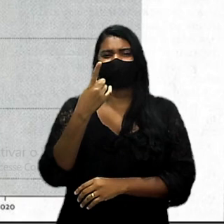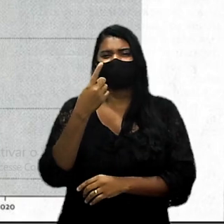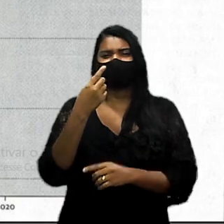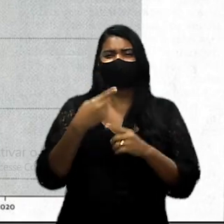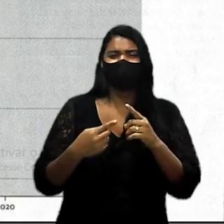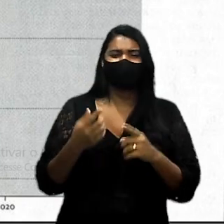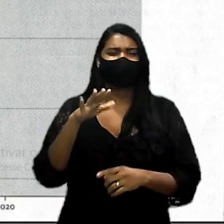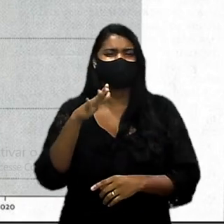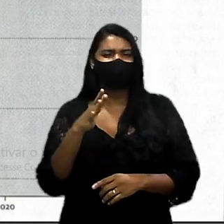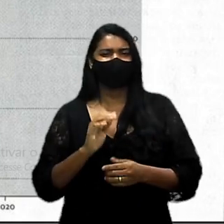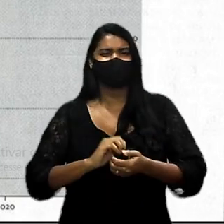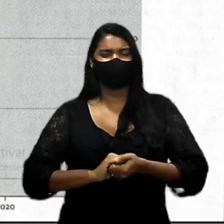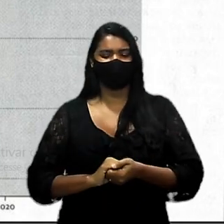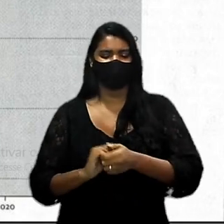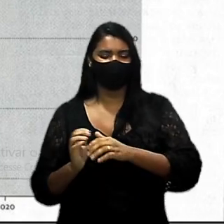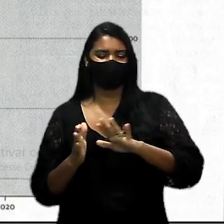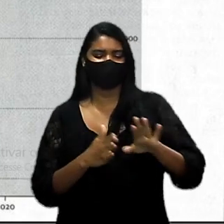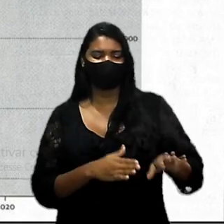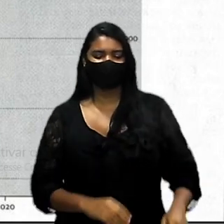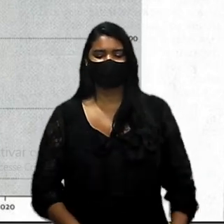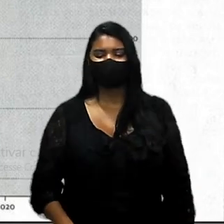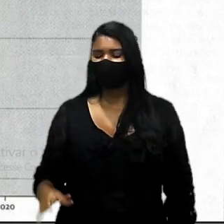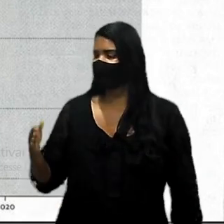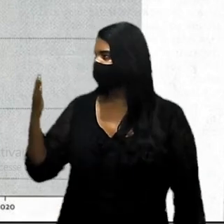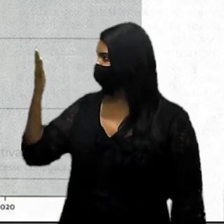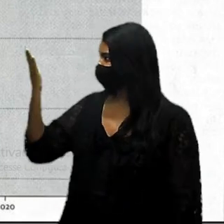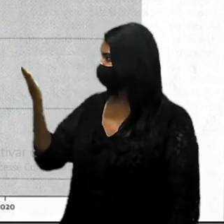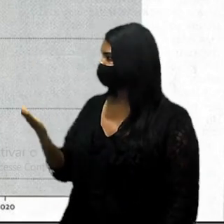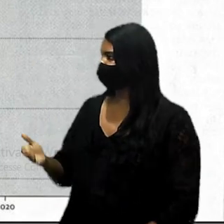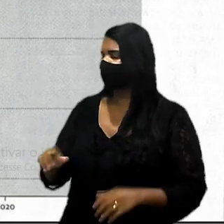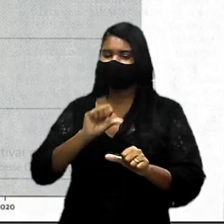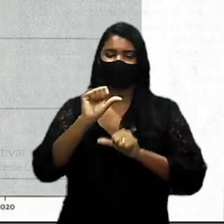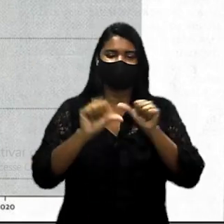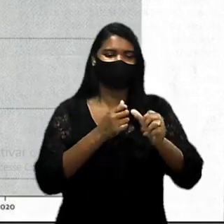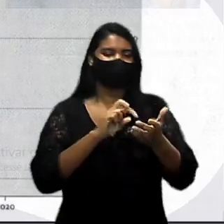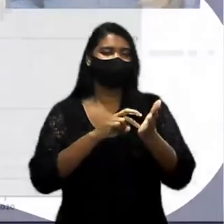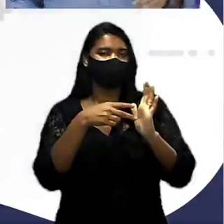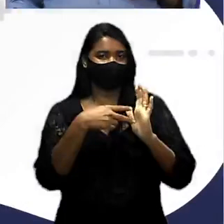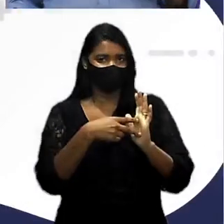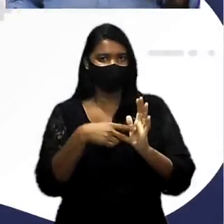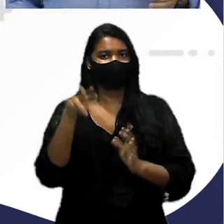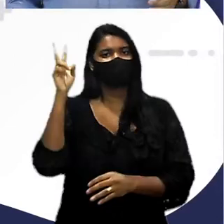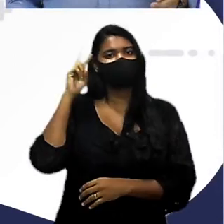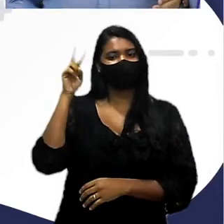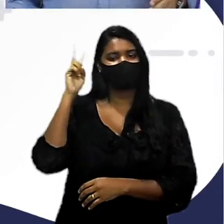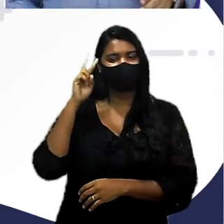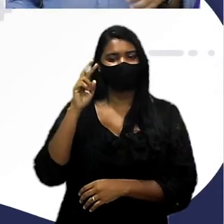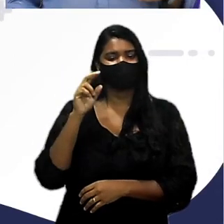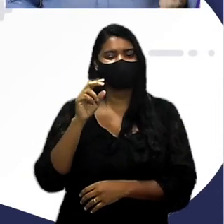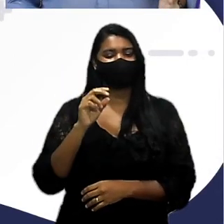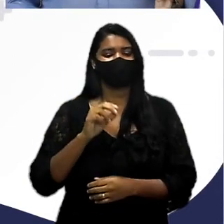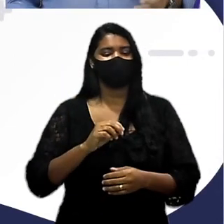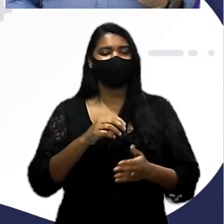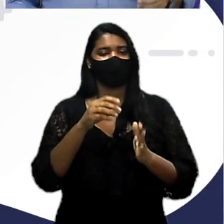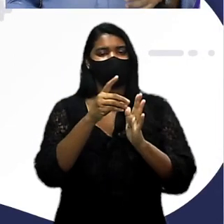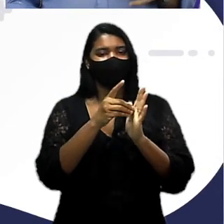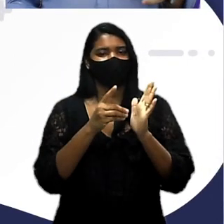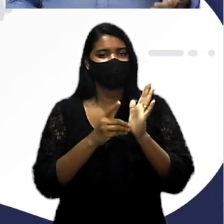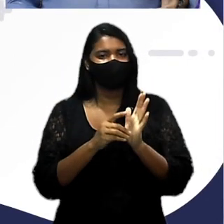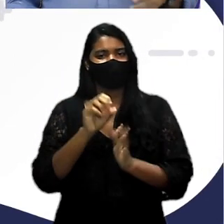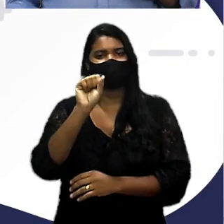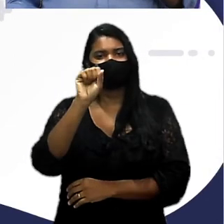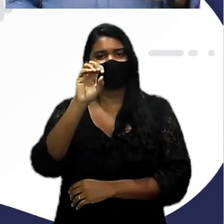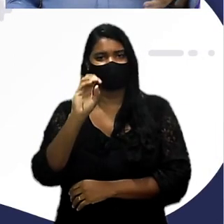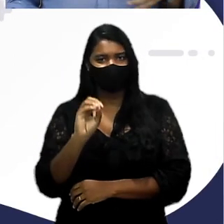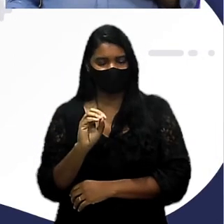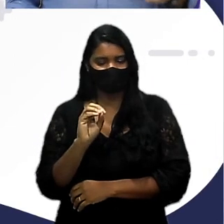ou menos. Então, ó, essa mudança ela é significativa. Eu me lembro muito bem que na década de